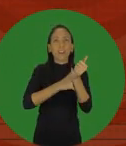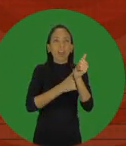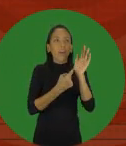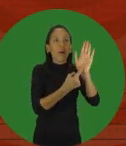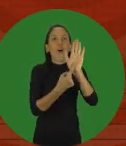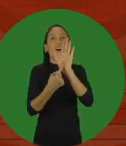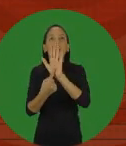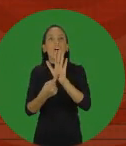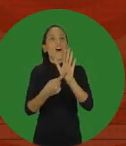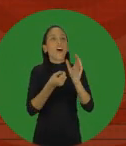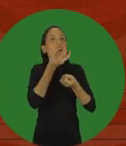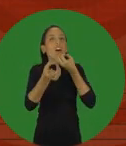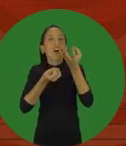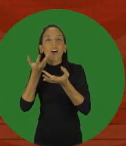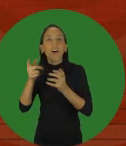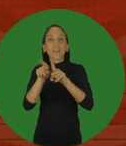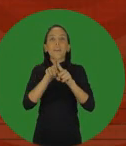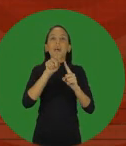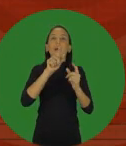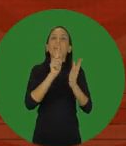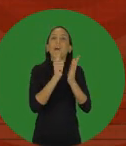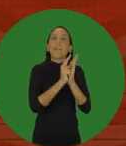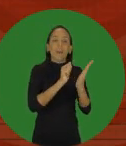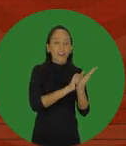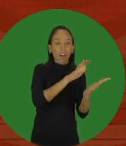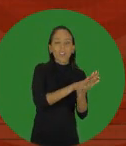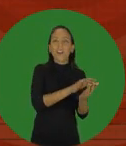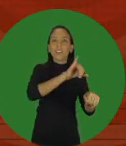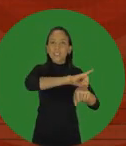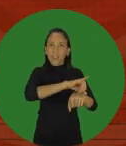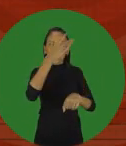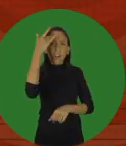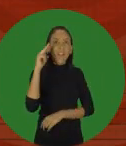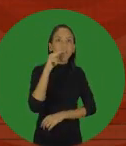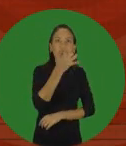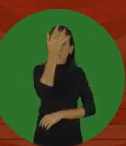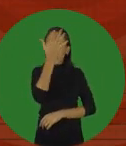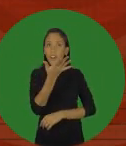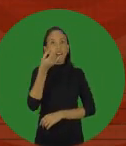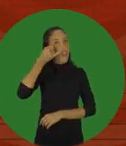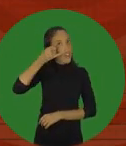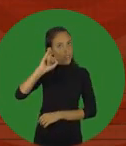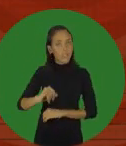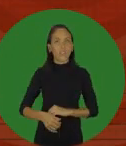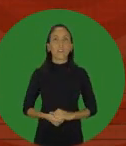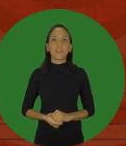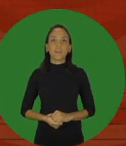e jamais as deixe escritas em post-its ou papeizinhos que podem ser facilmente